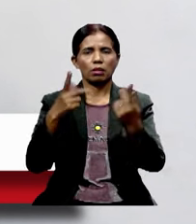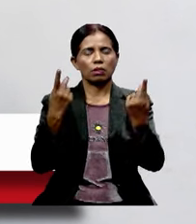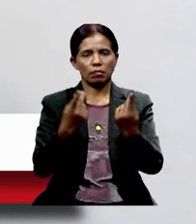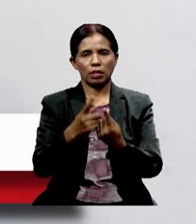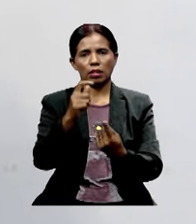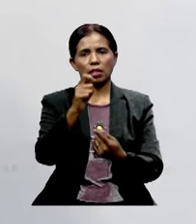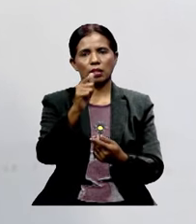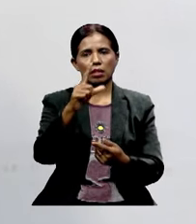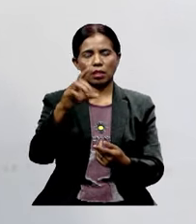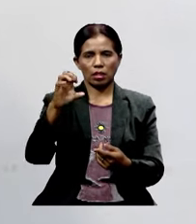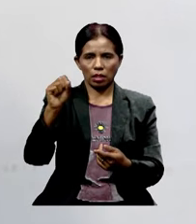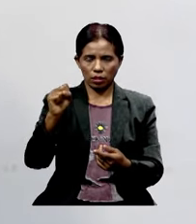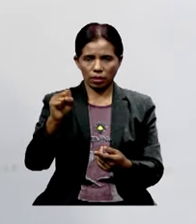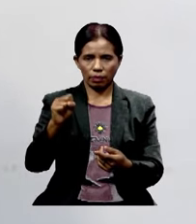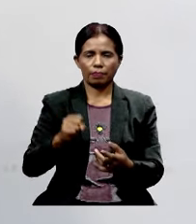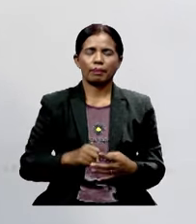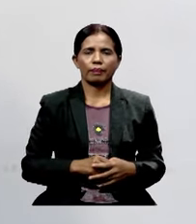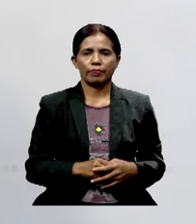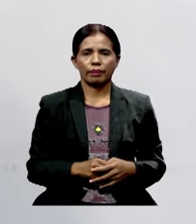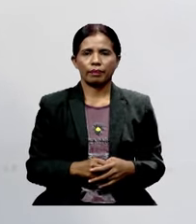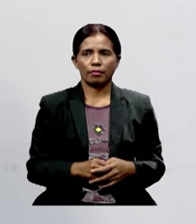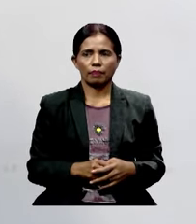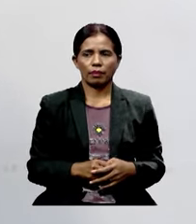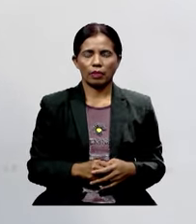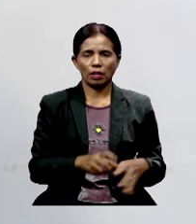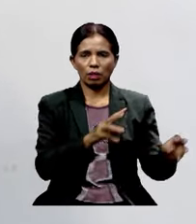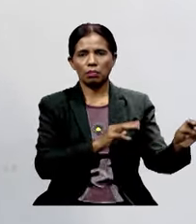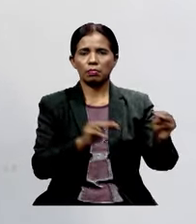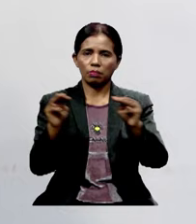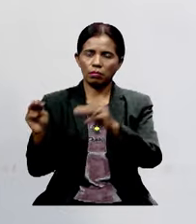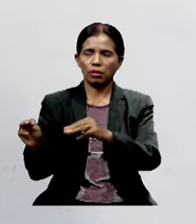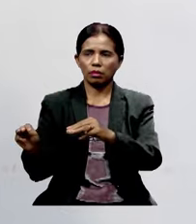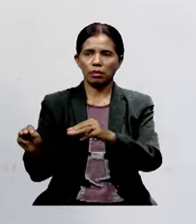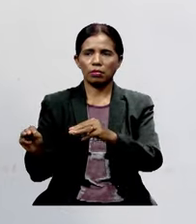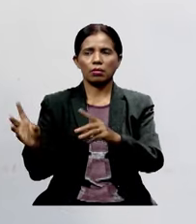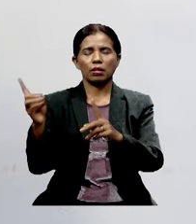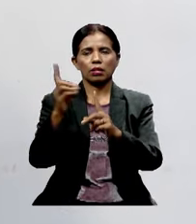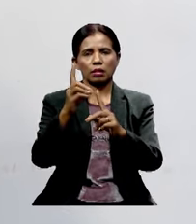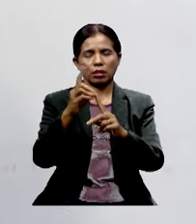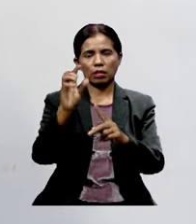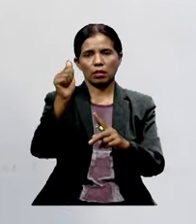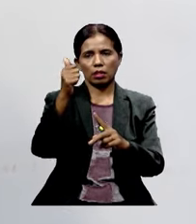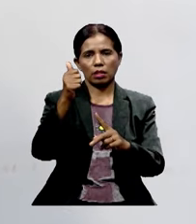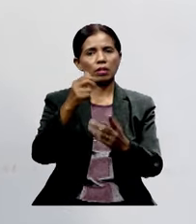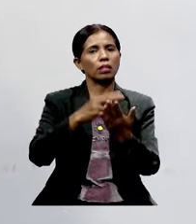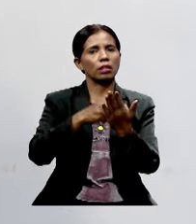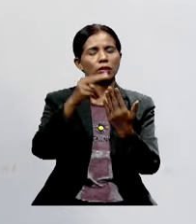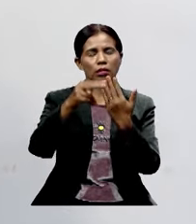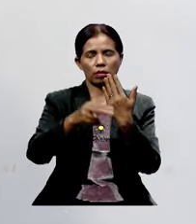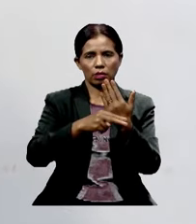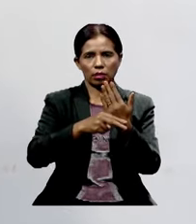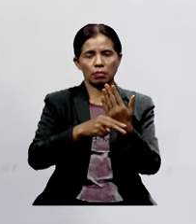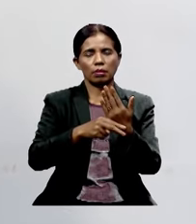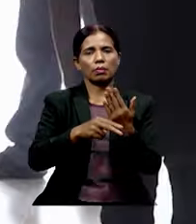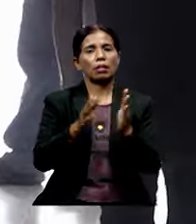Thales. Então, a dia faliba dia 10 de novembro, mak pasporte